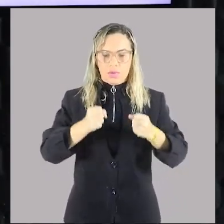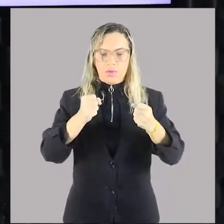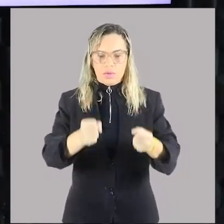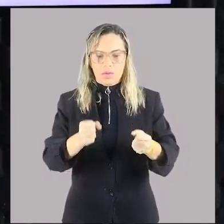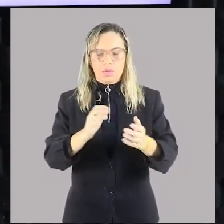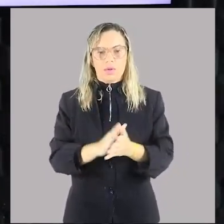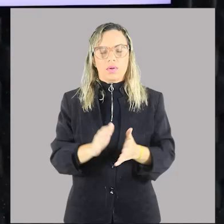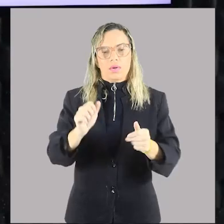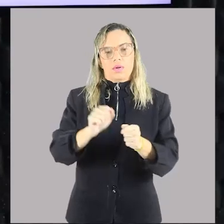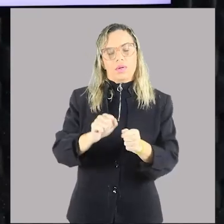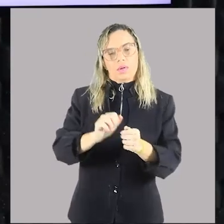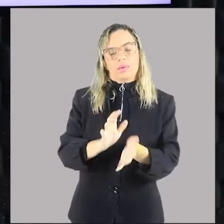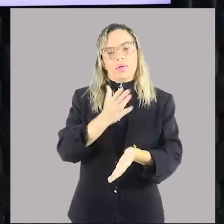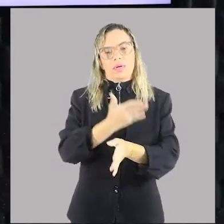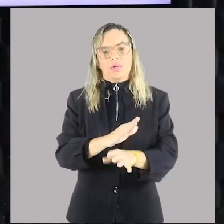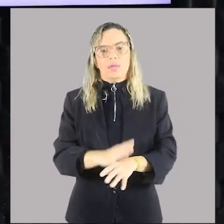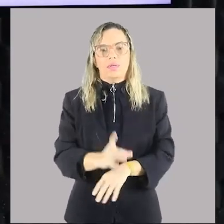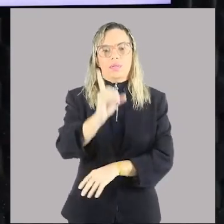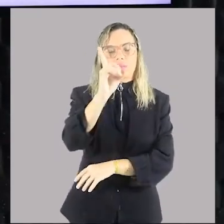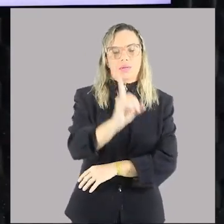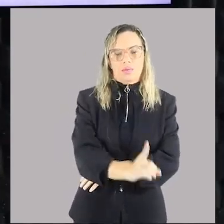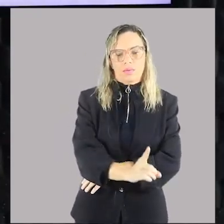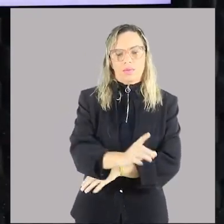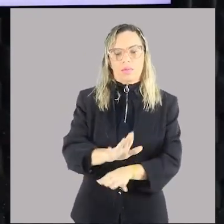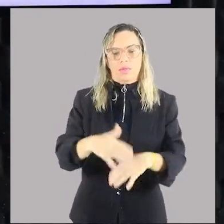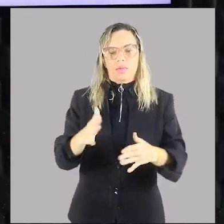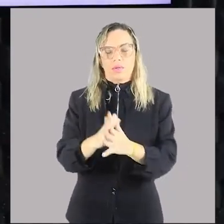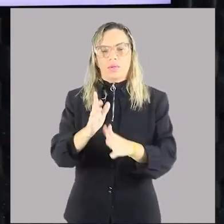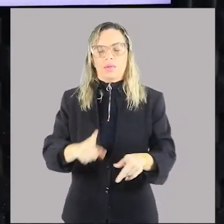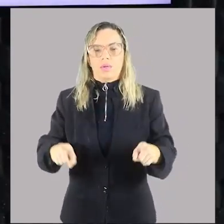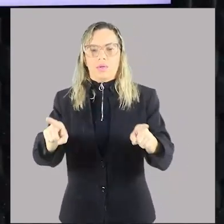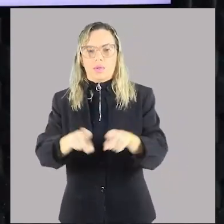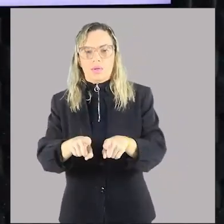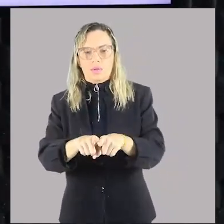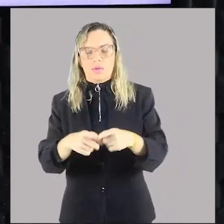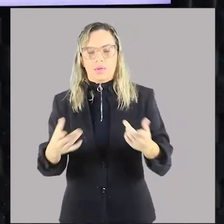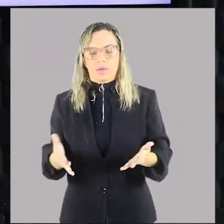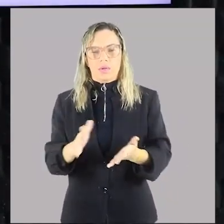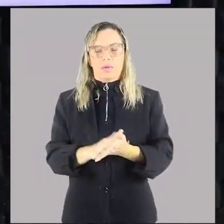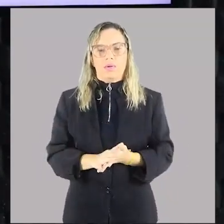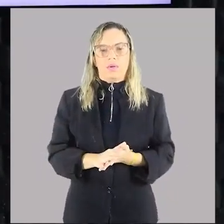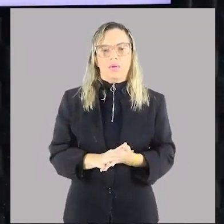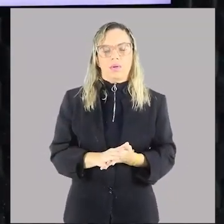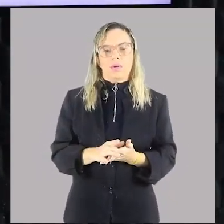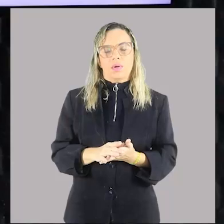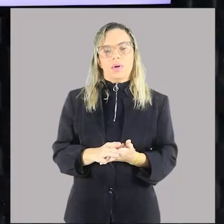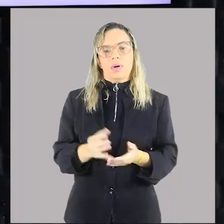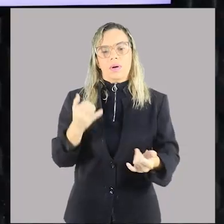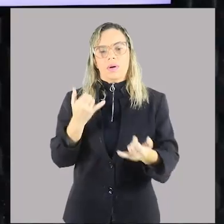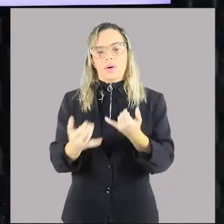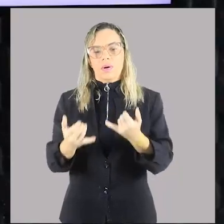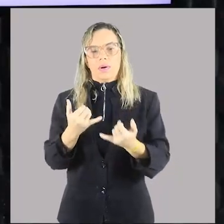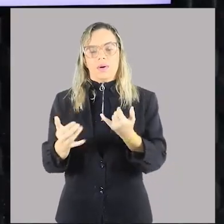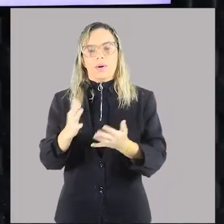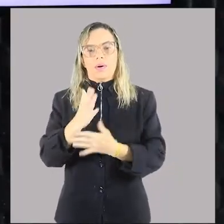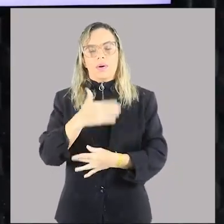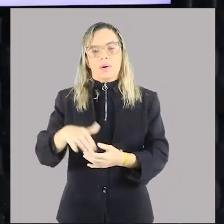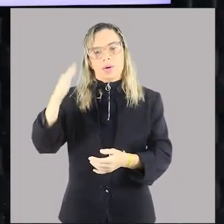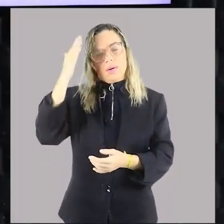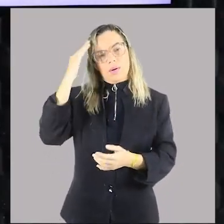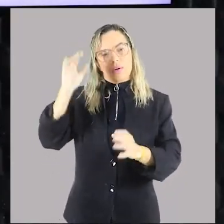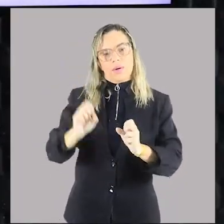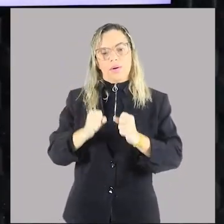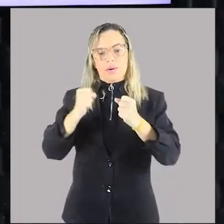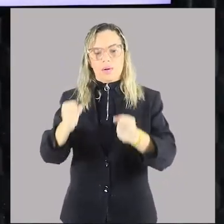isso, exercer direitos, perfeito? Também, de maneira similar, apenas para o entendimento, nós